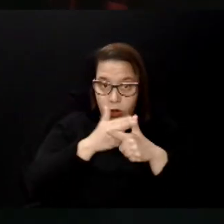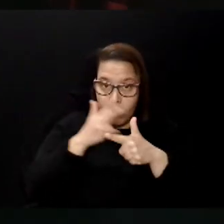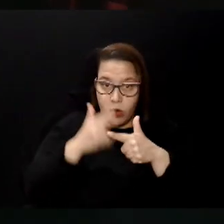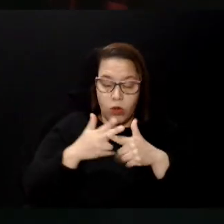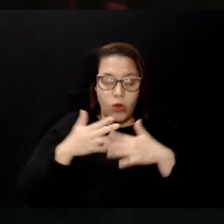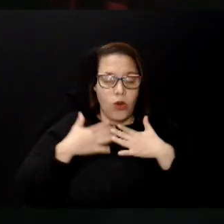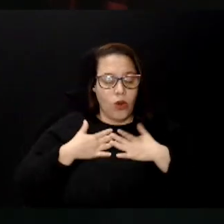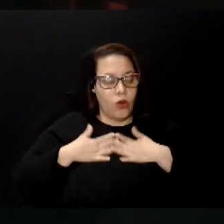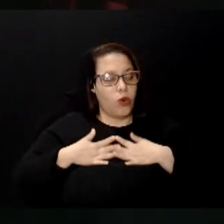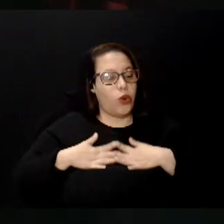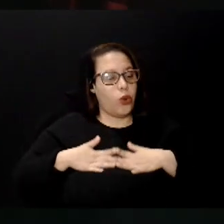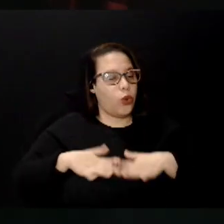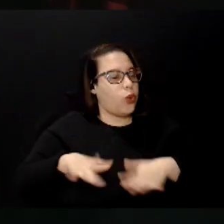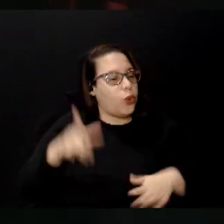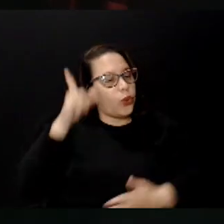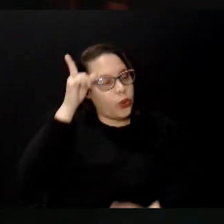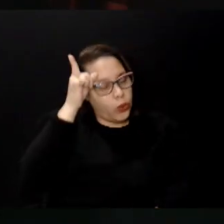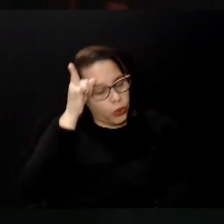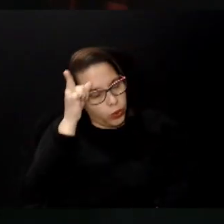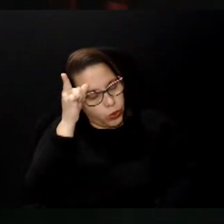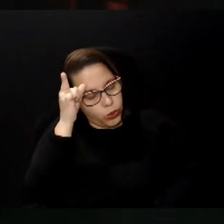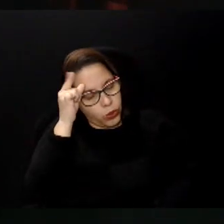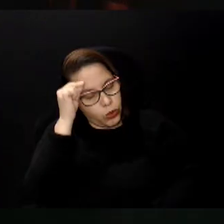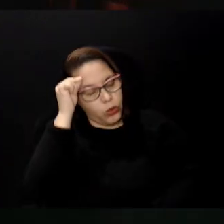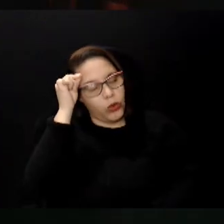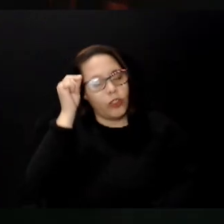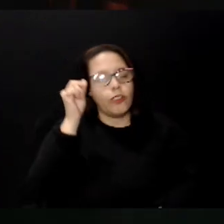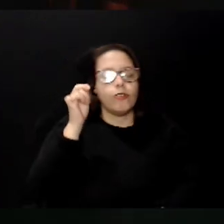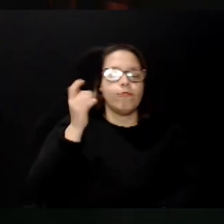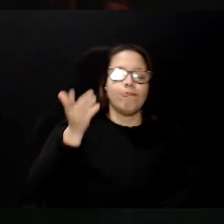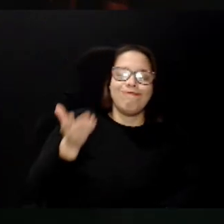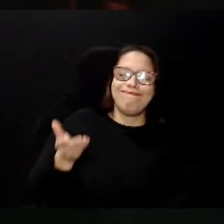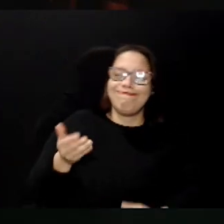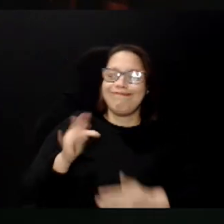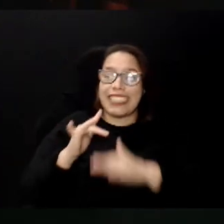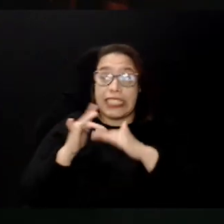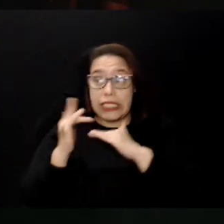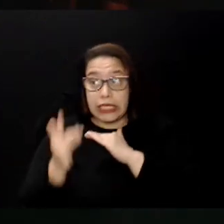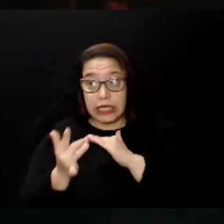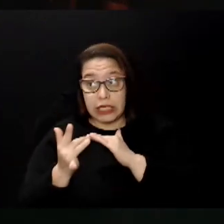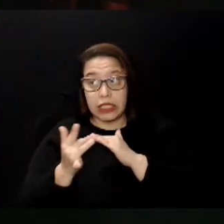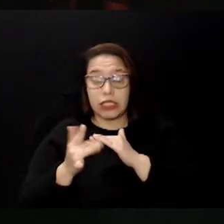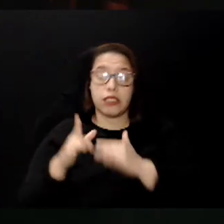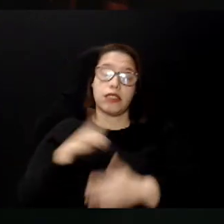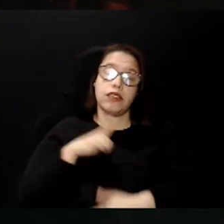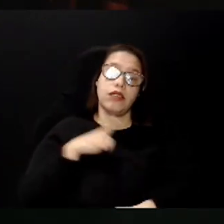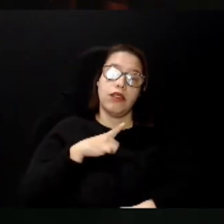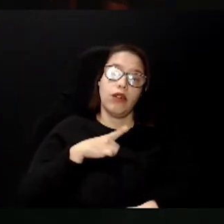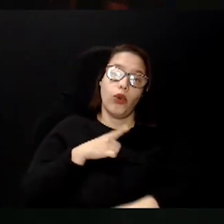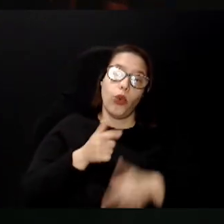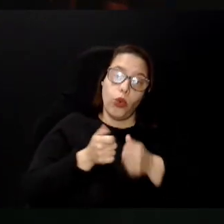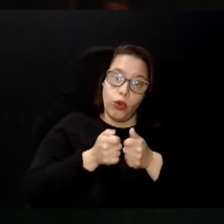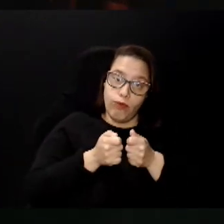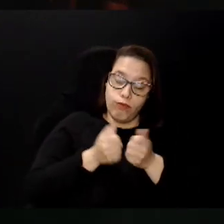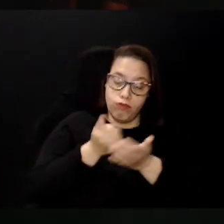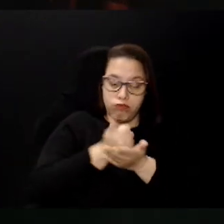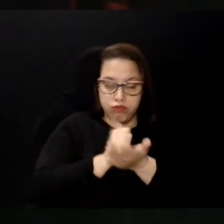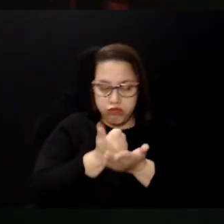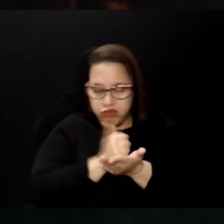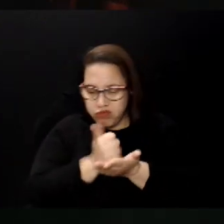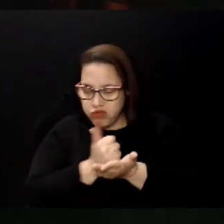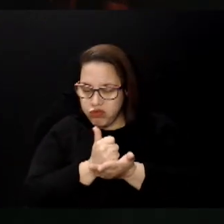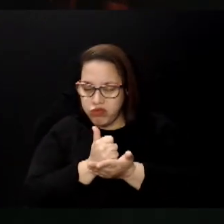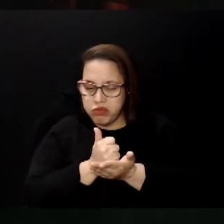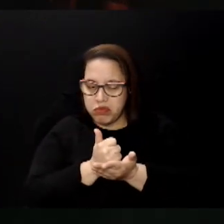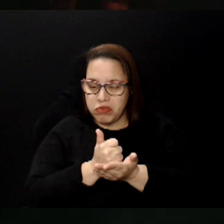aquela sensação assim do ócio. As redes sociais, tem gente que vai pra jogos, ou tem gente que simplesmente